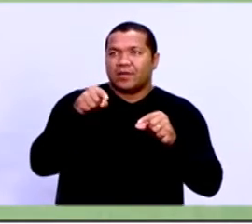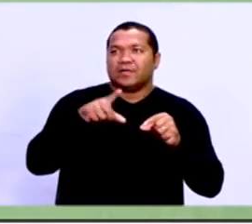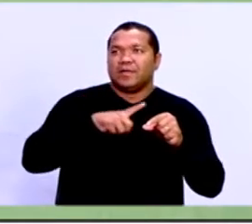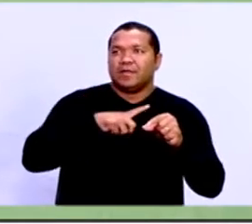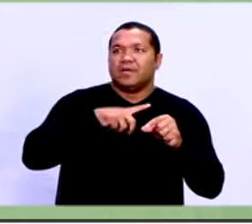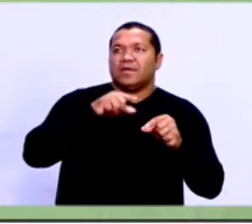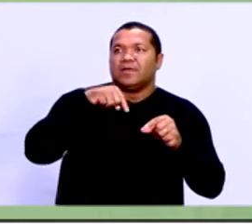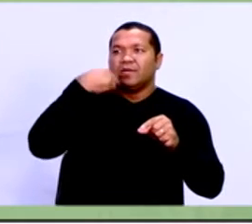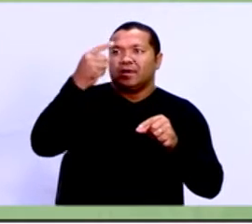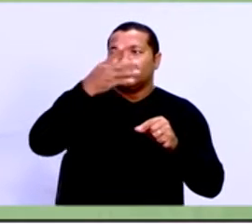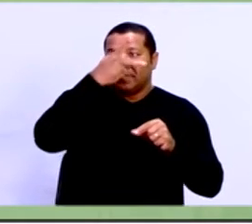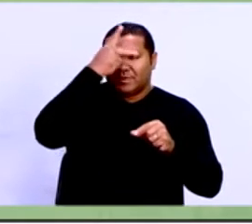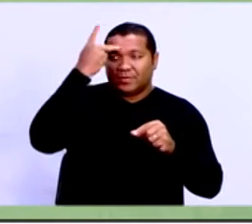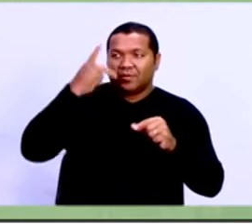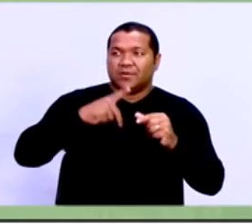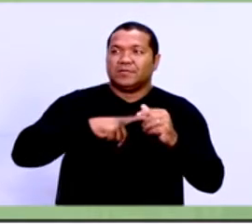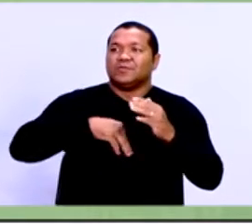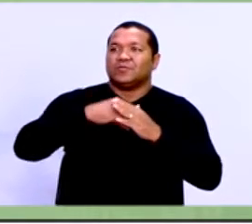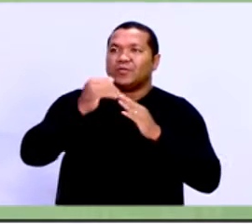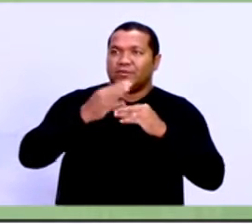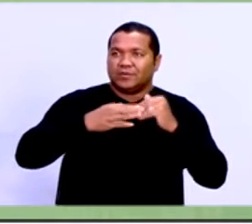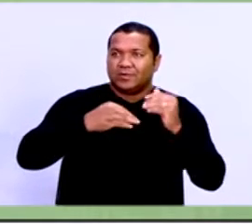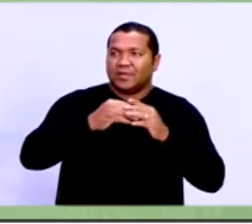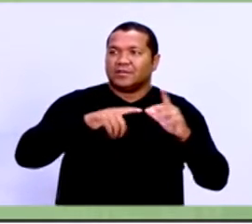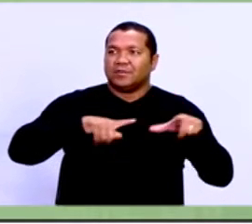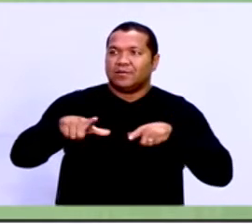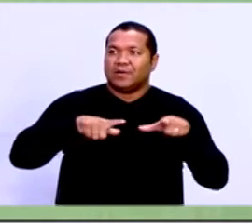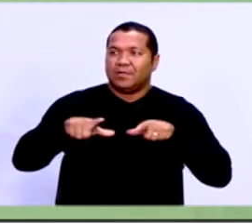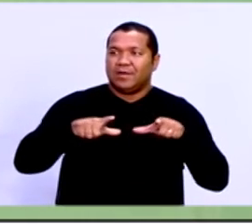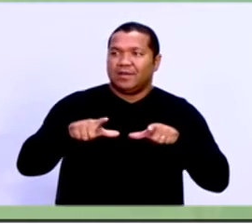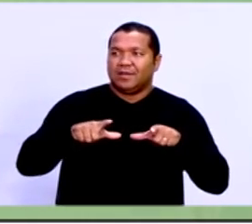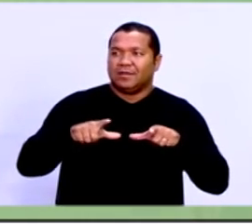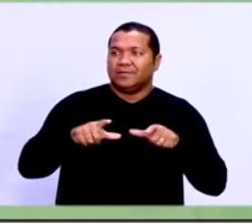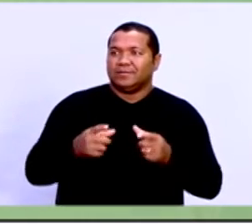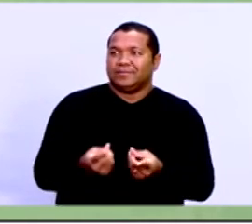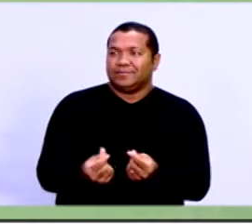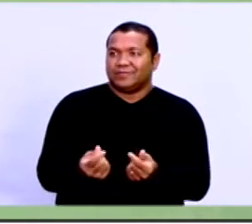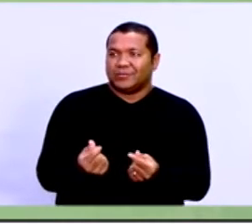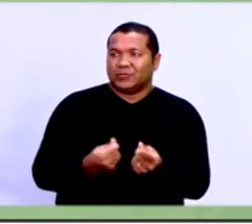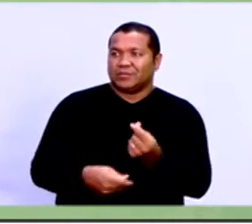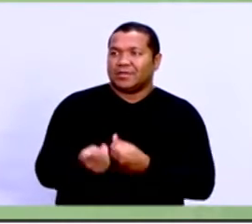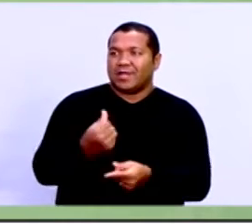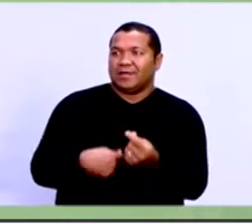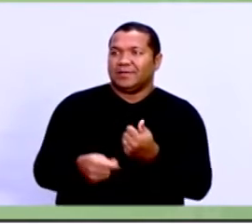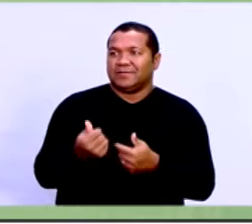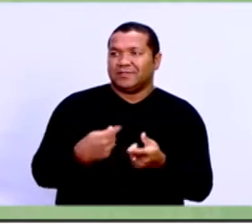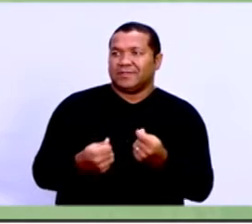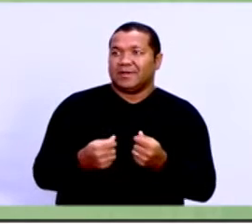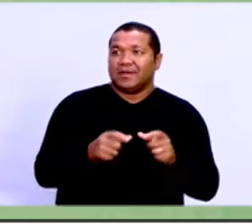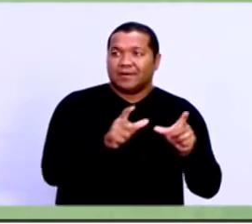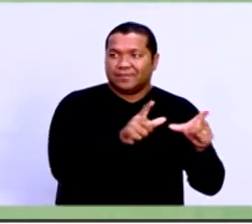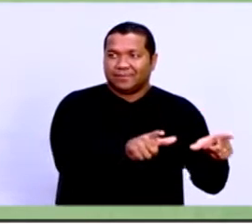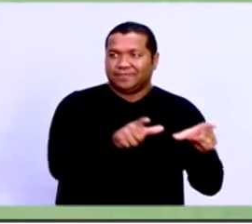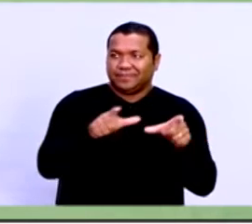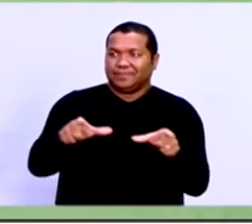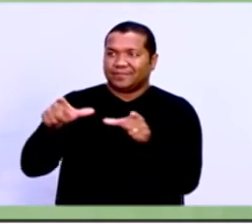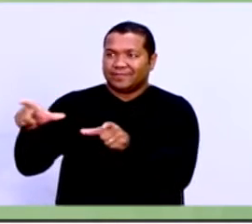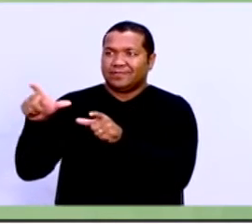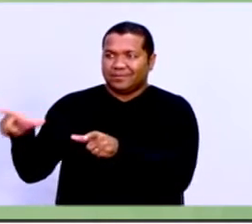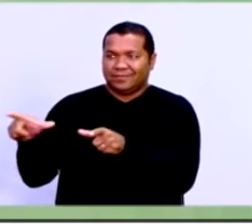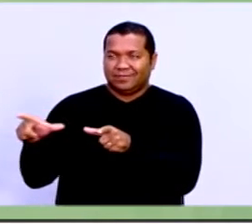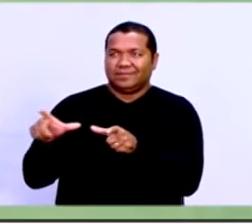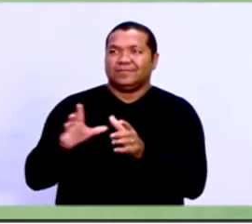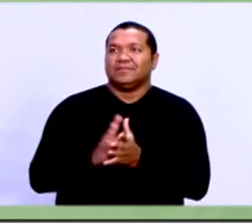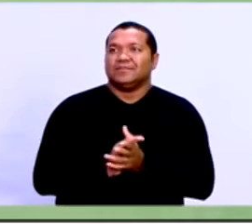caixa cada caixa tem um computador com o sistema operacional cada caixa vai ter a